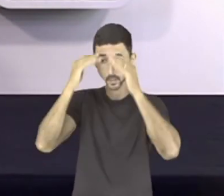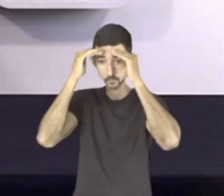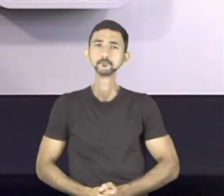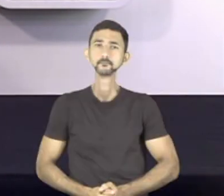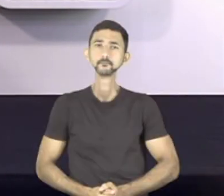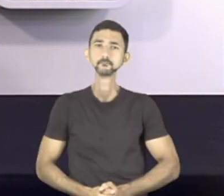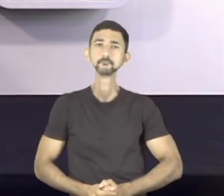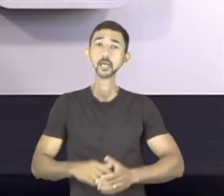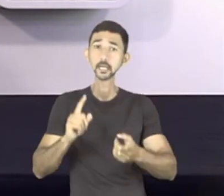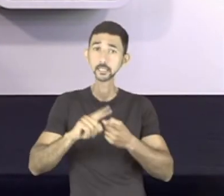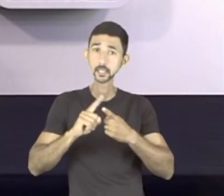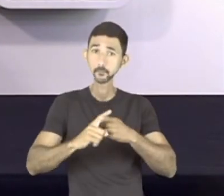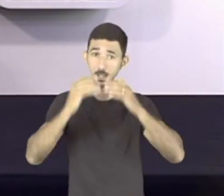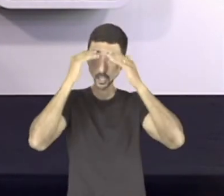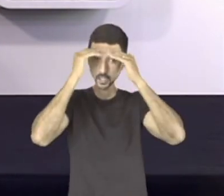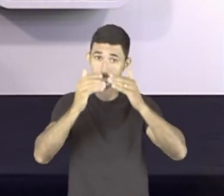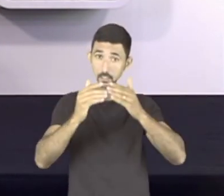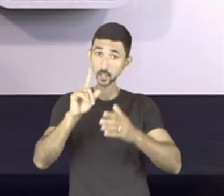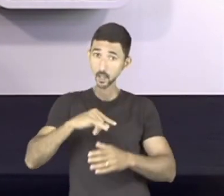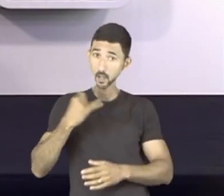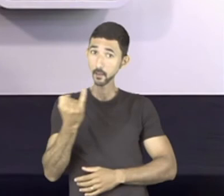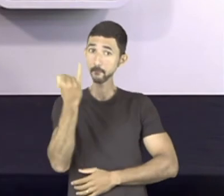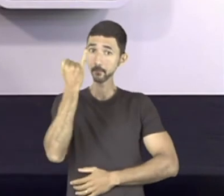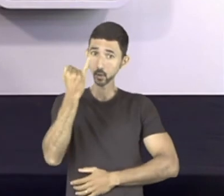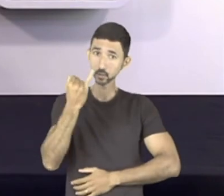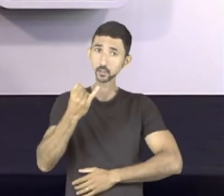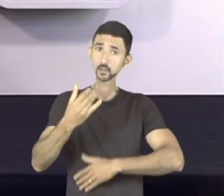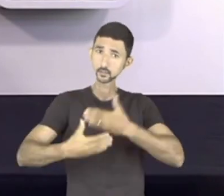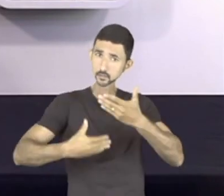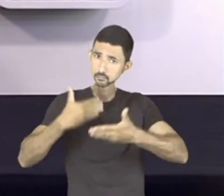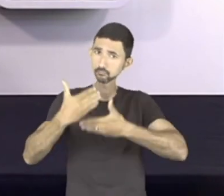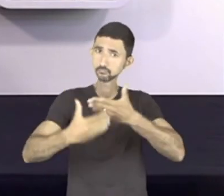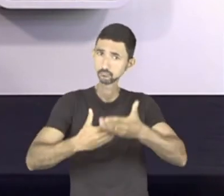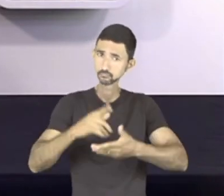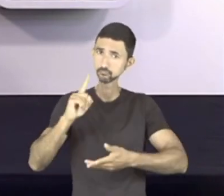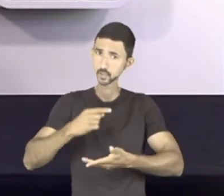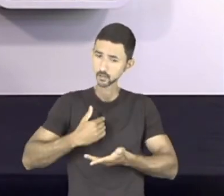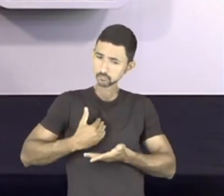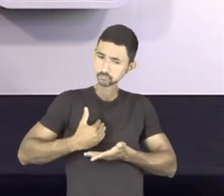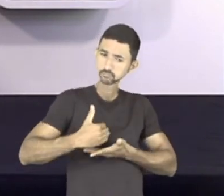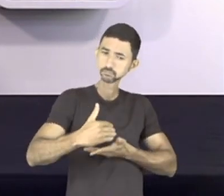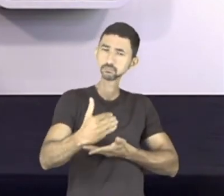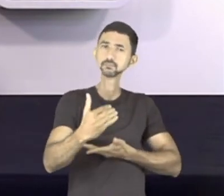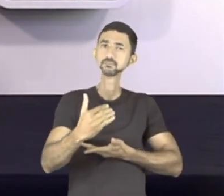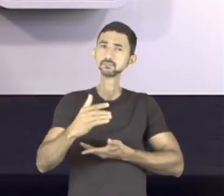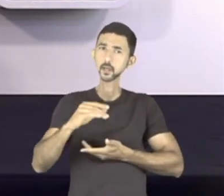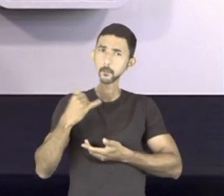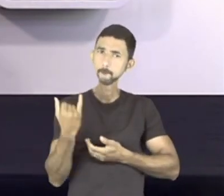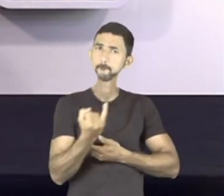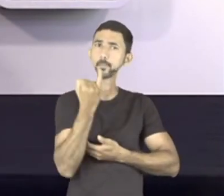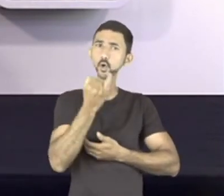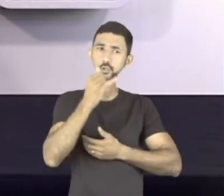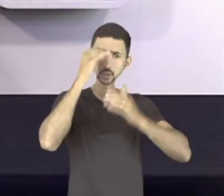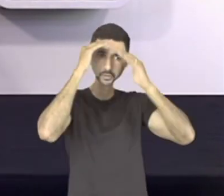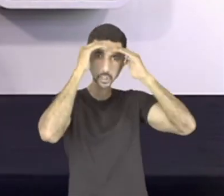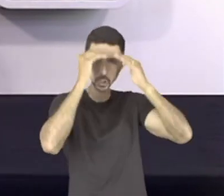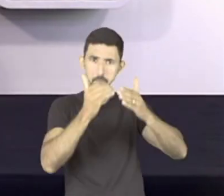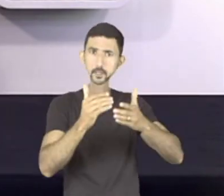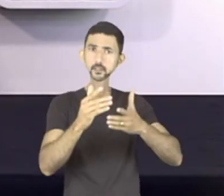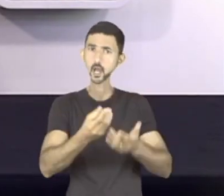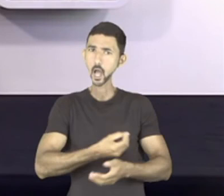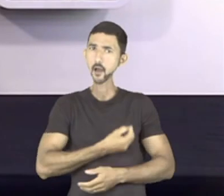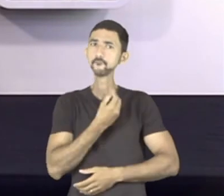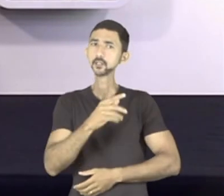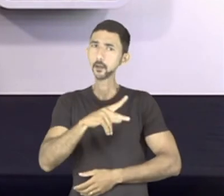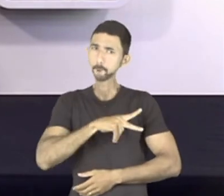Também, essa questão do respeito é muito importante, então isso também é levado para a